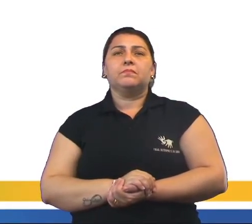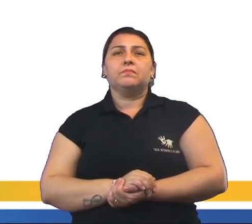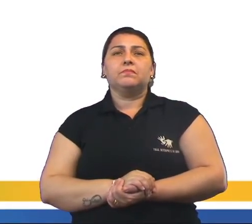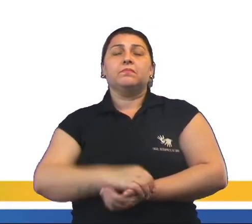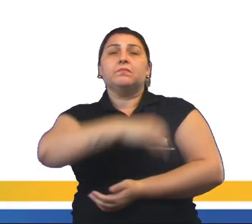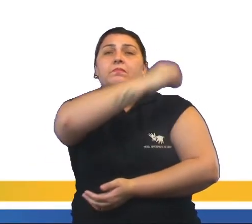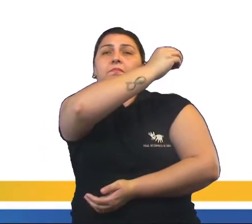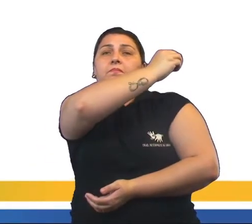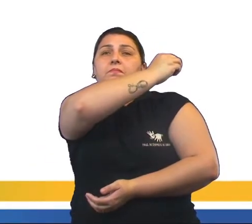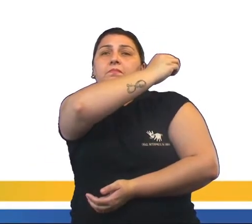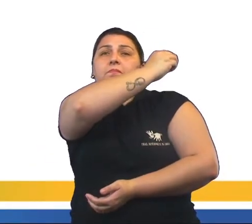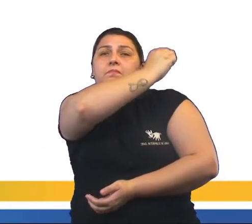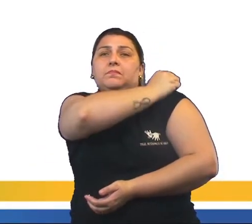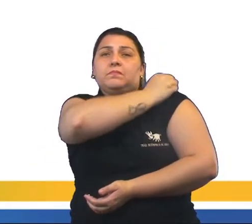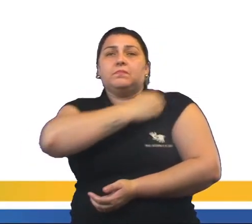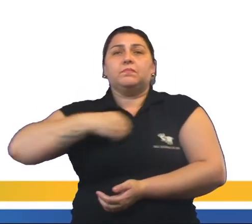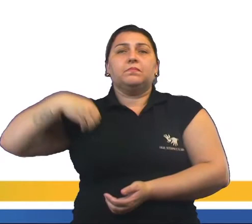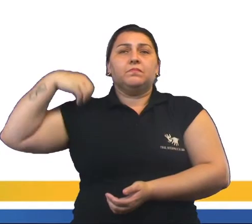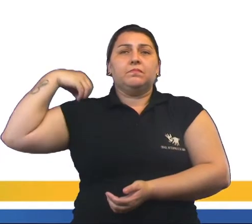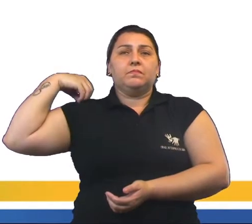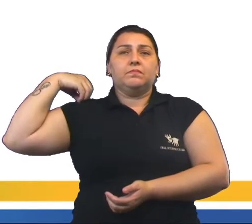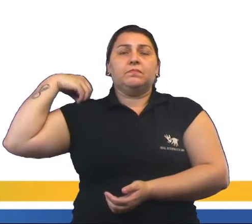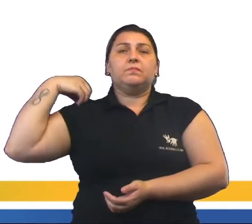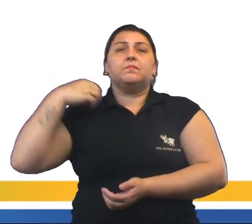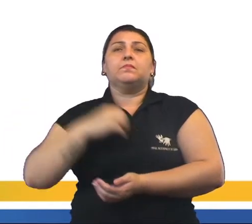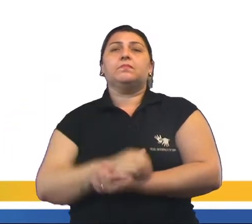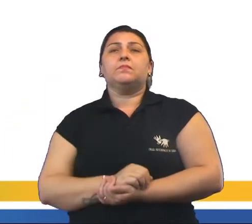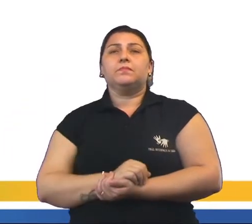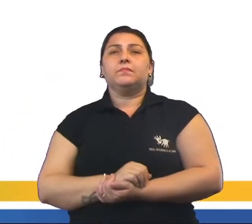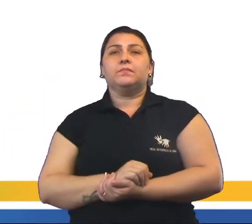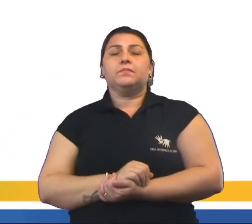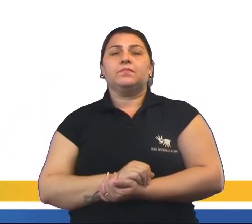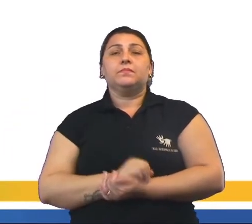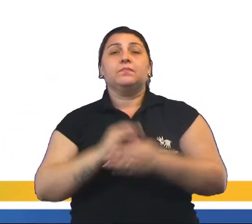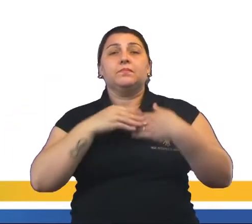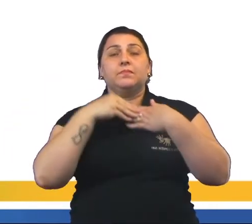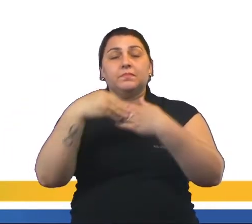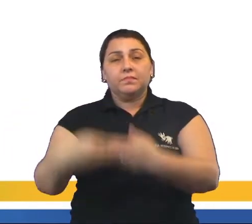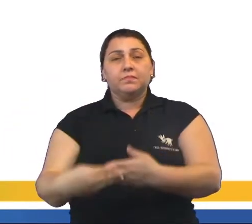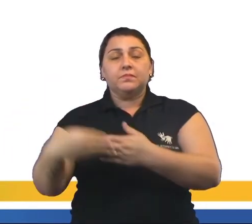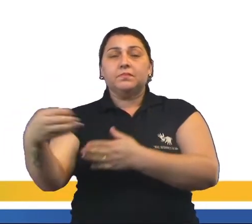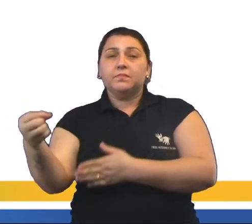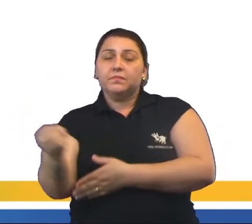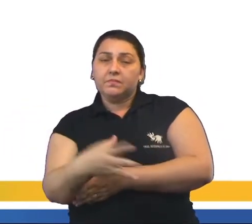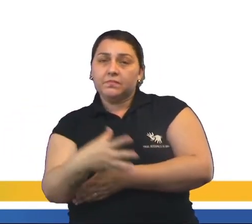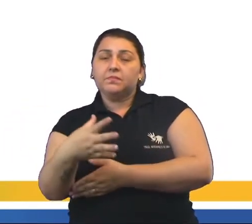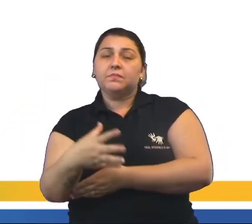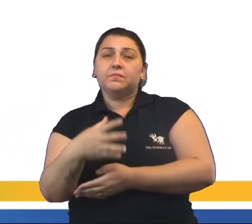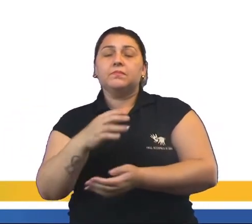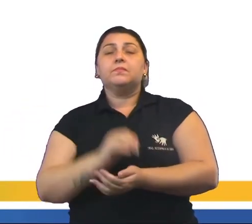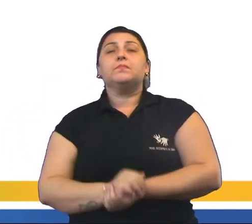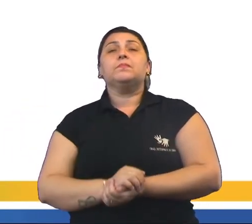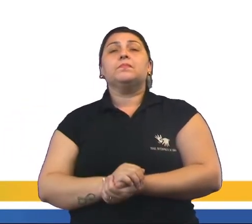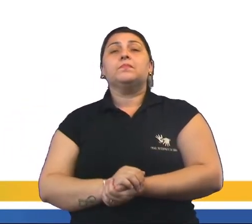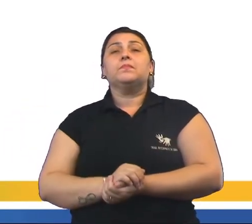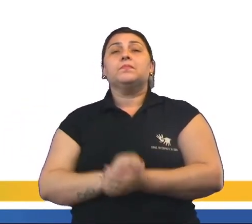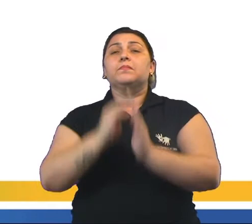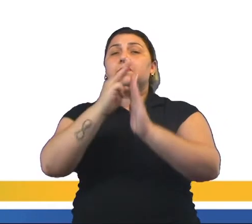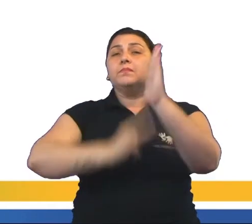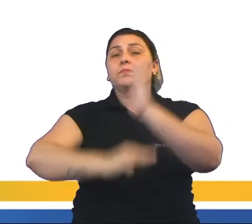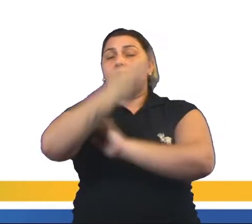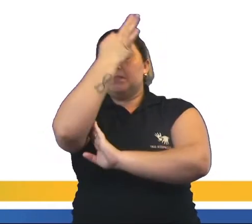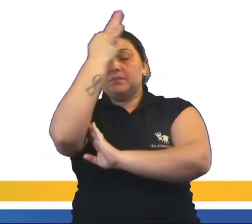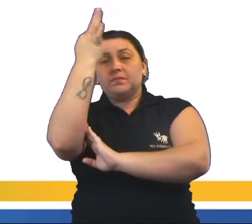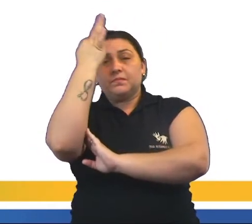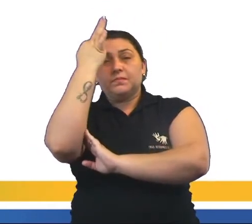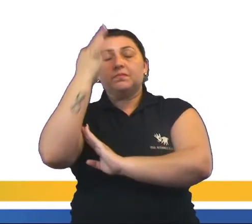né, ele, ele, ele trouxe uma nova método, né, de filosofia. E ele